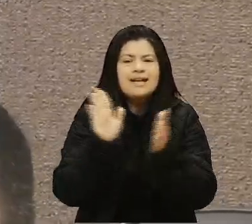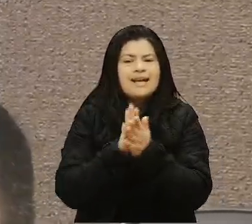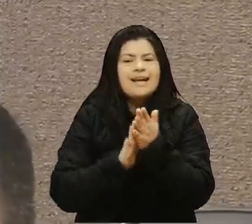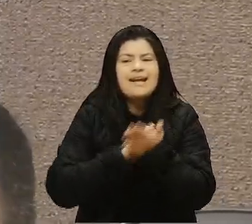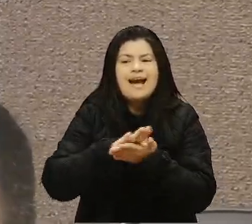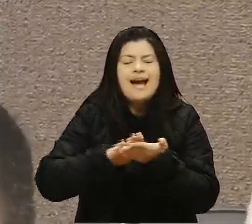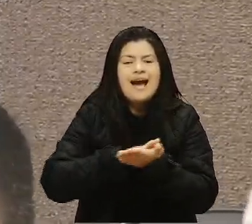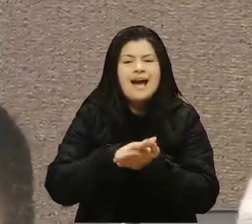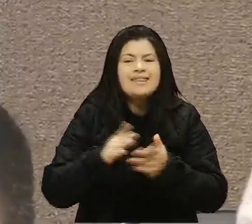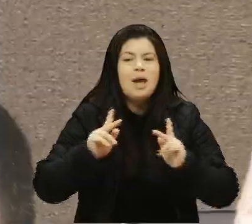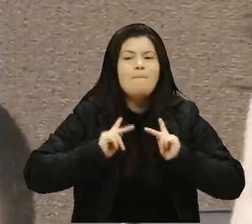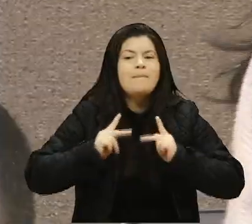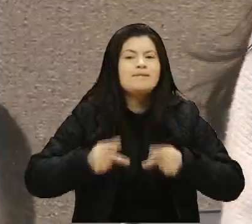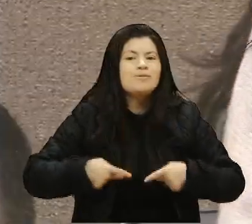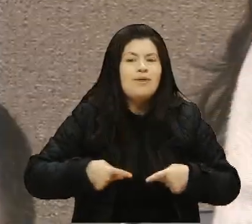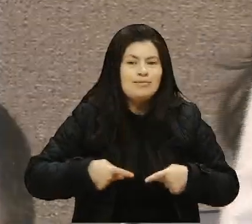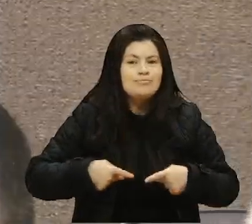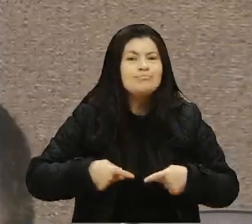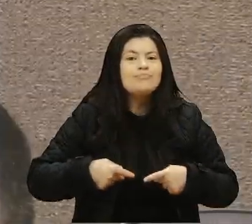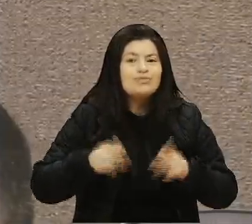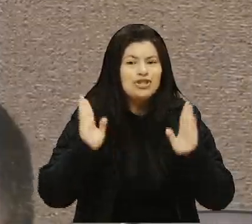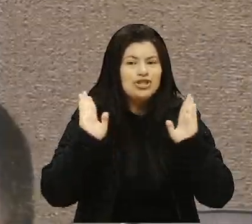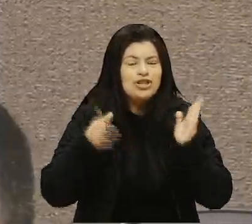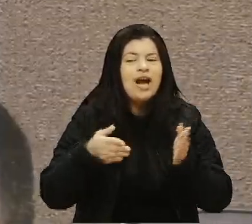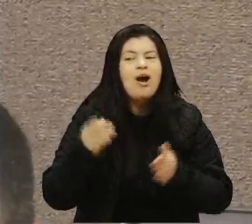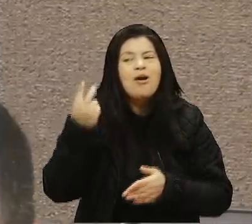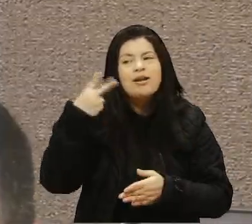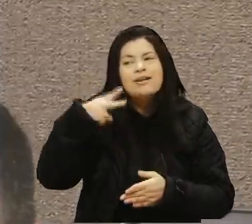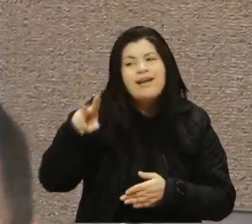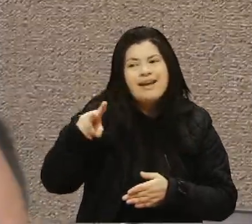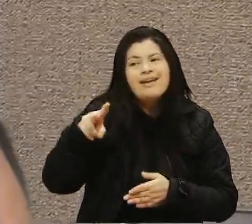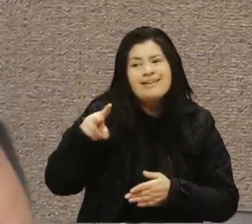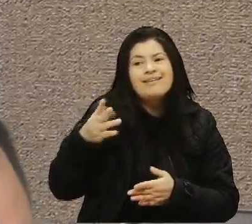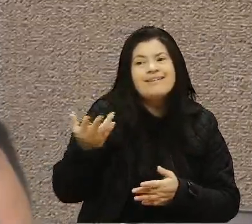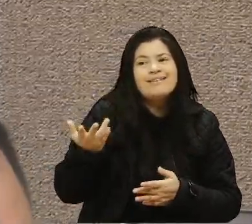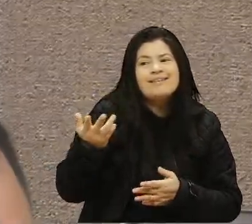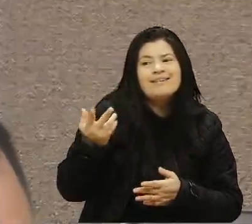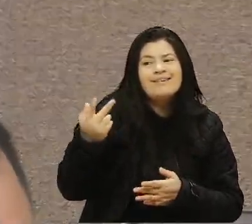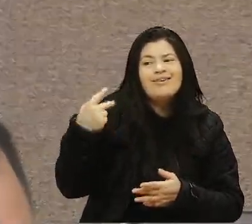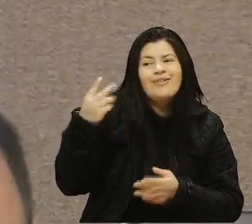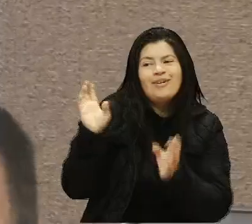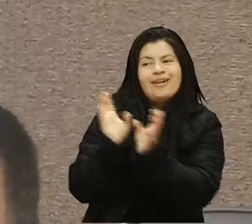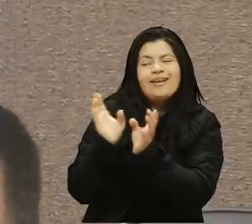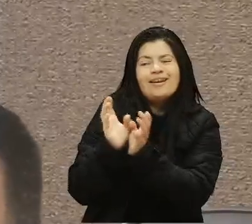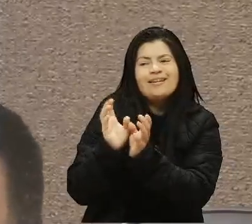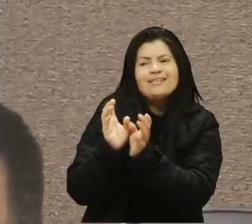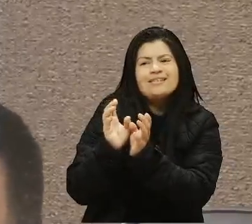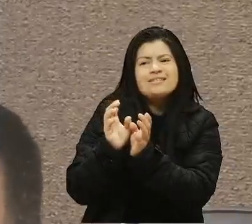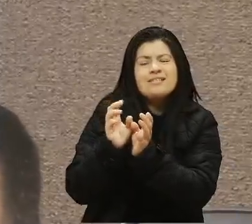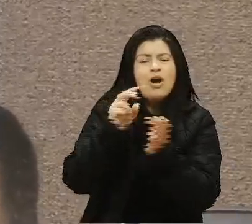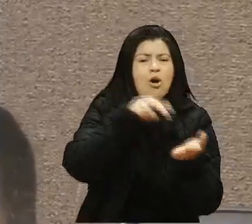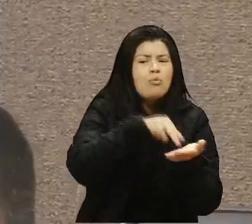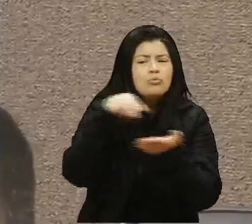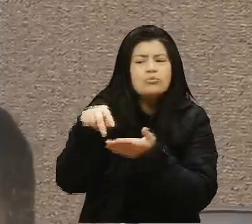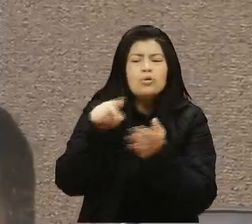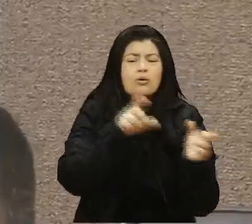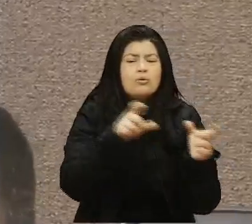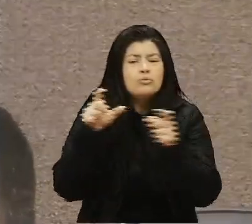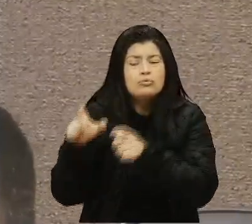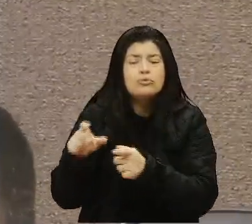pessoal. E a gente sabe disso, já olhei aqui para o meu colega Fantinel, a gente sabe claramente sobre isso, são posições e que a gente precisa